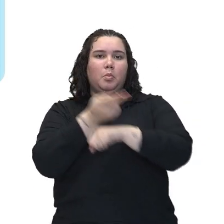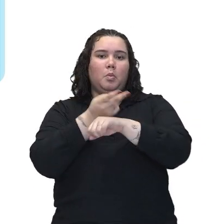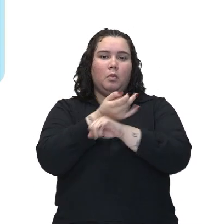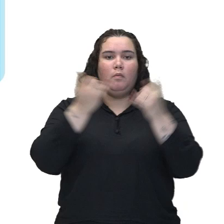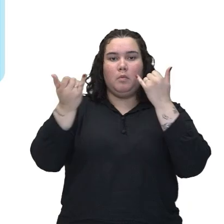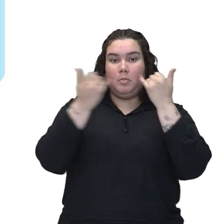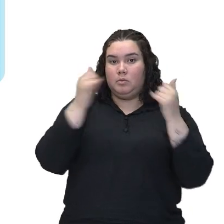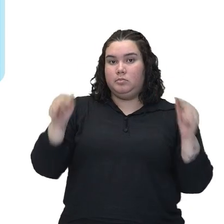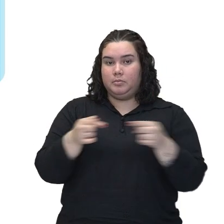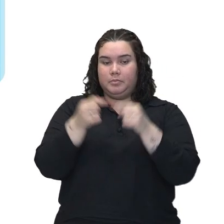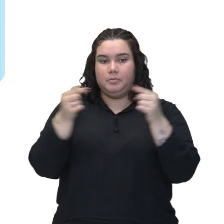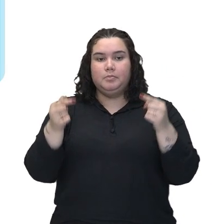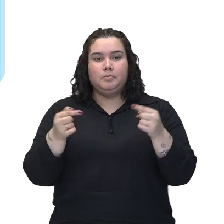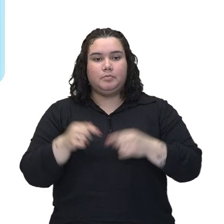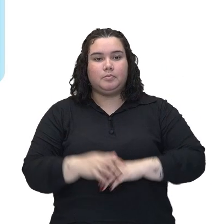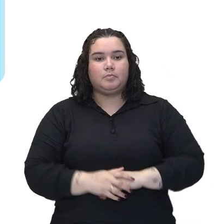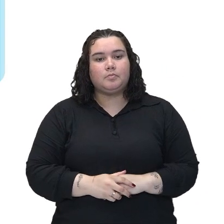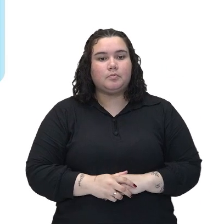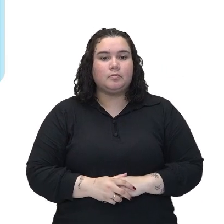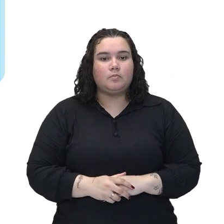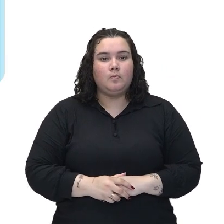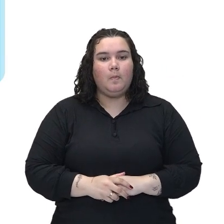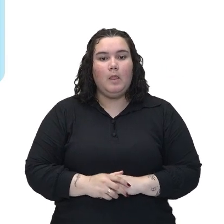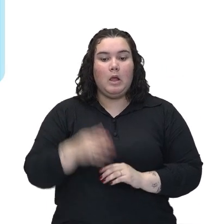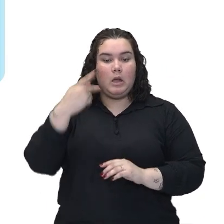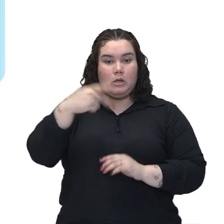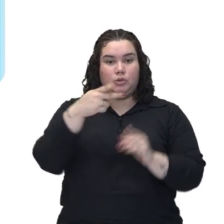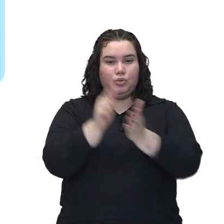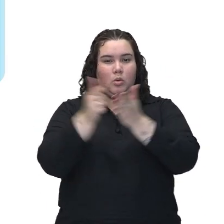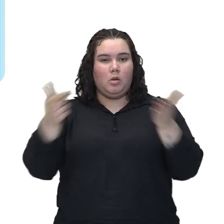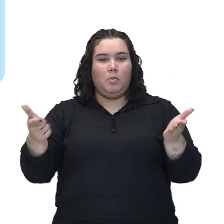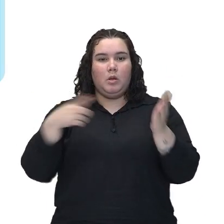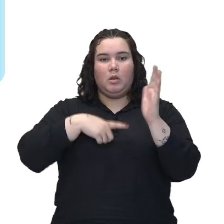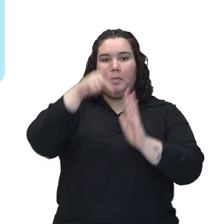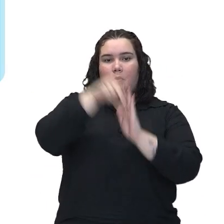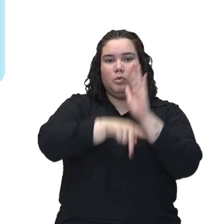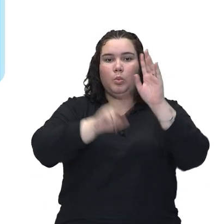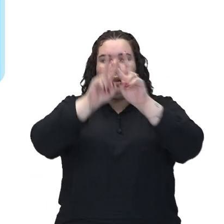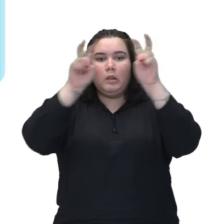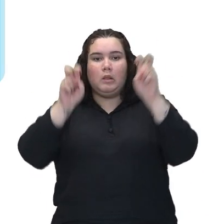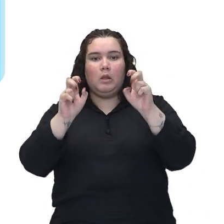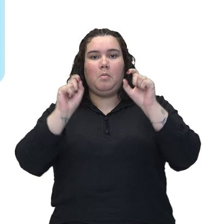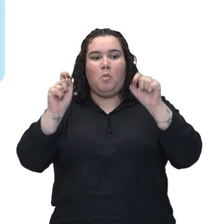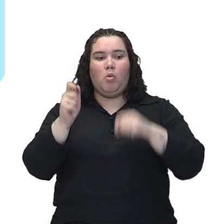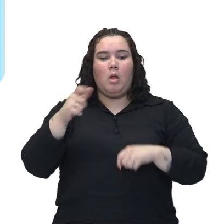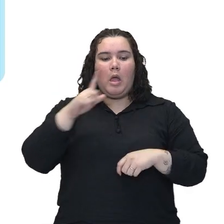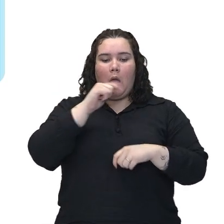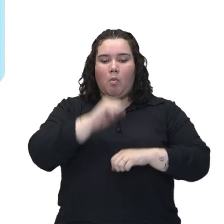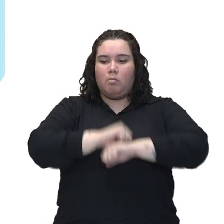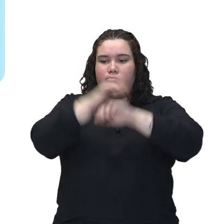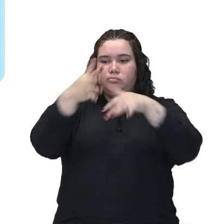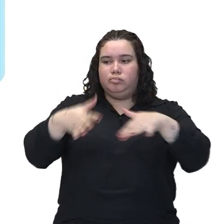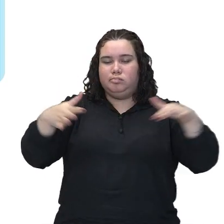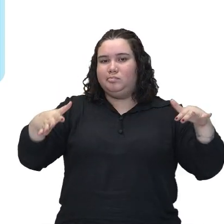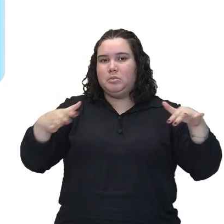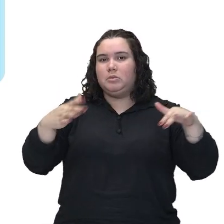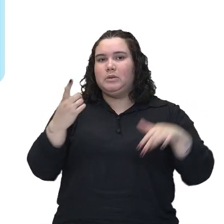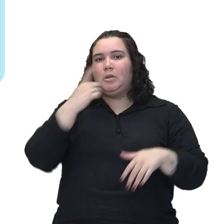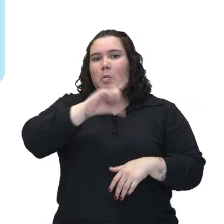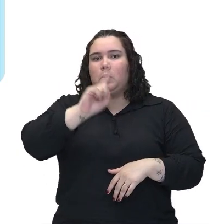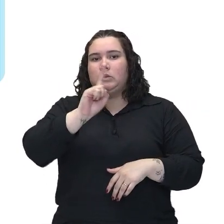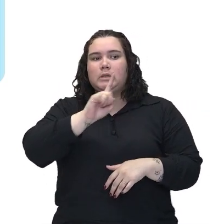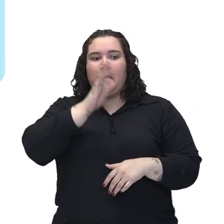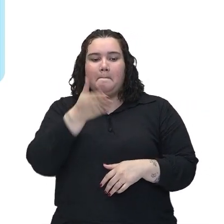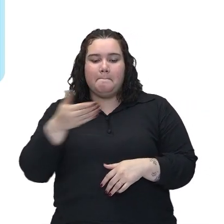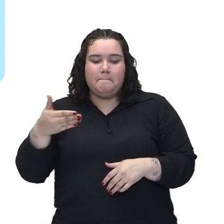formato. O projeto do jornal, intitulado O Mar Não Está para Peixe, título brincando aí, né? Falando sobre